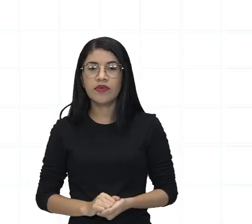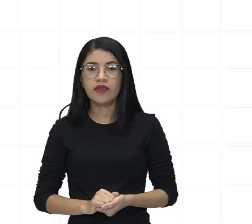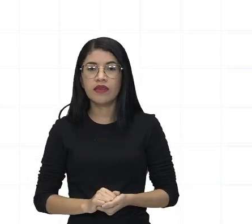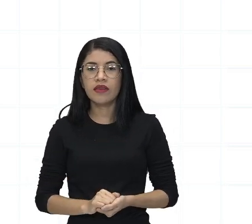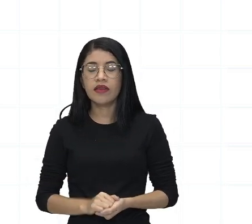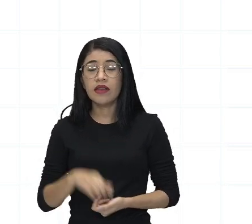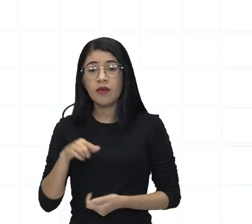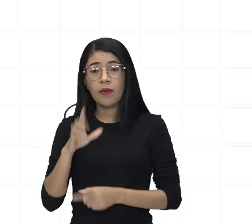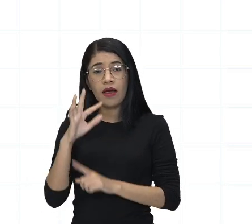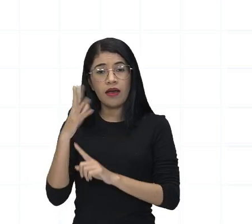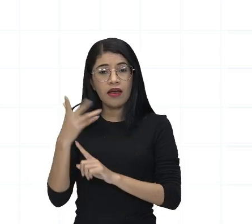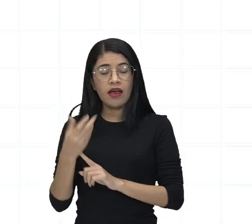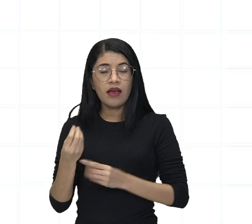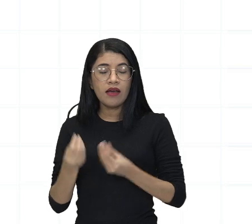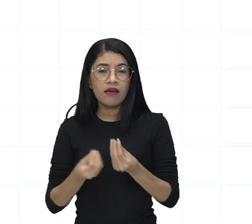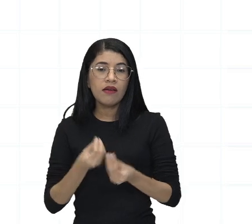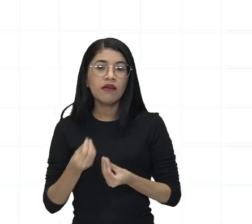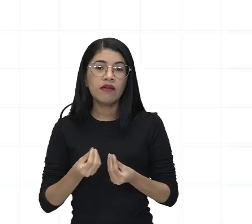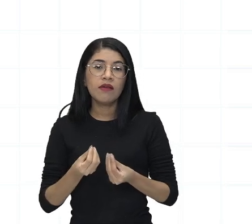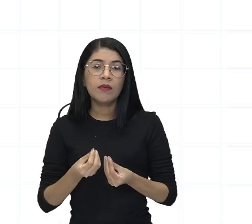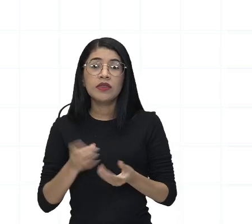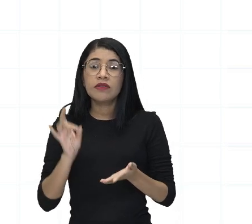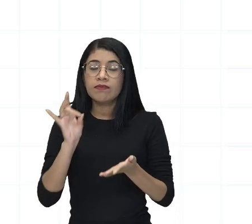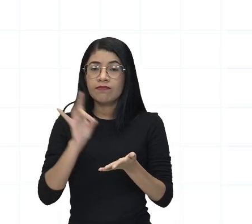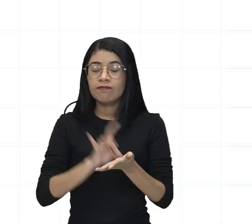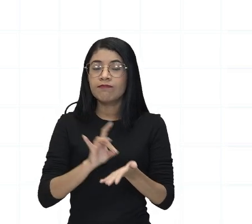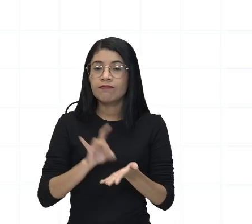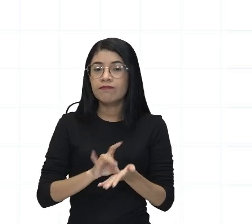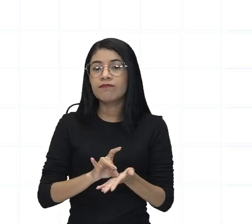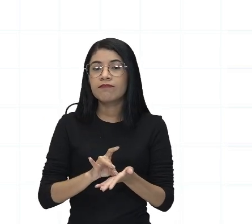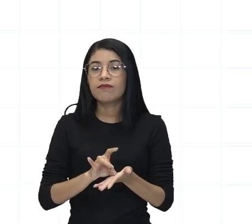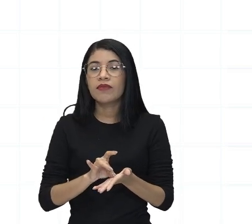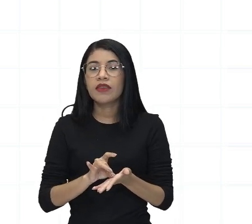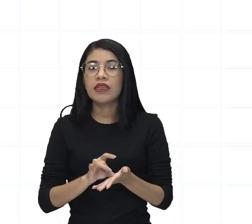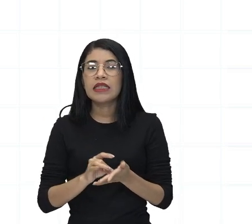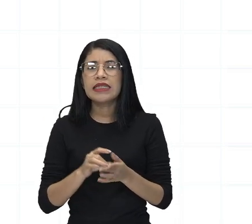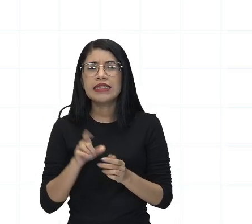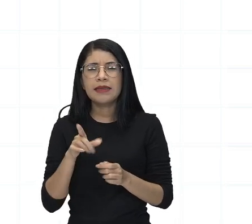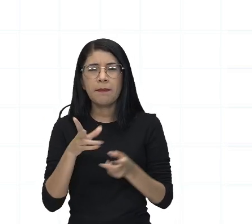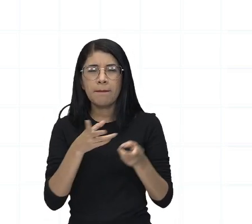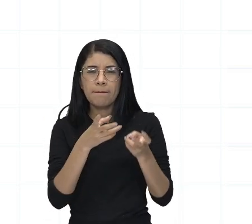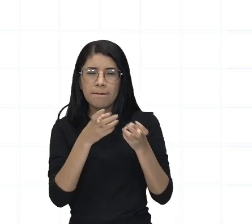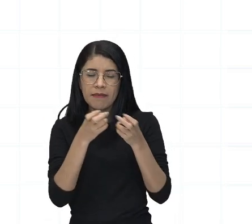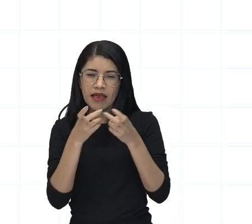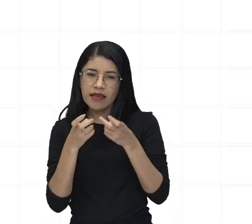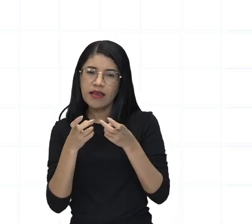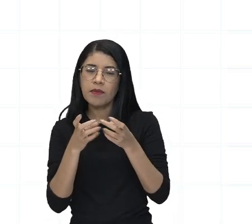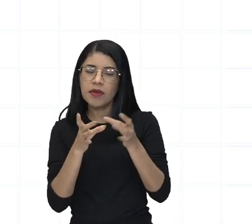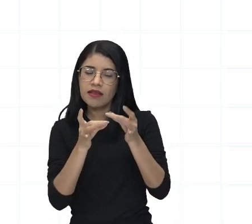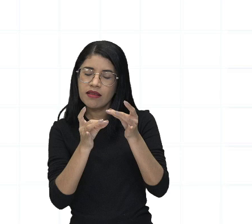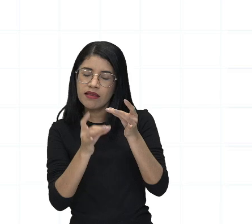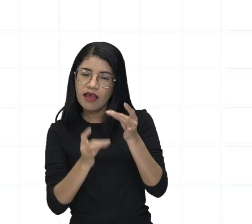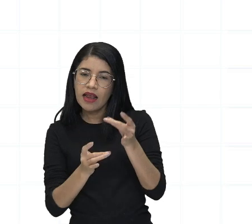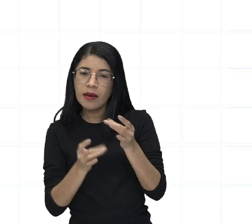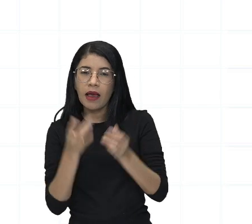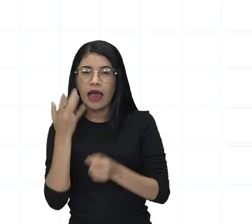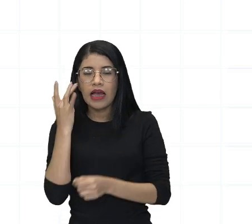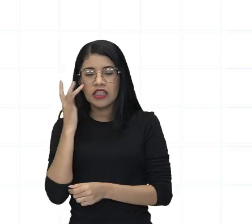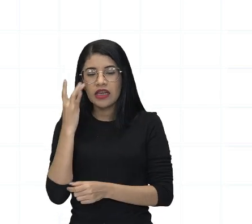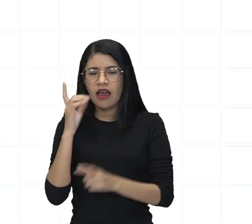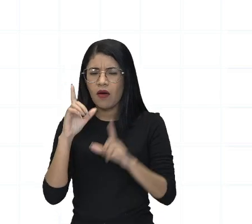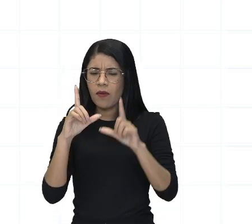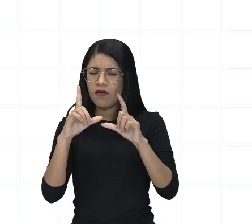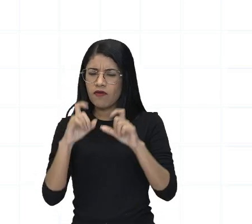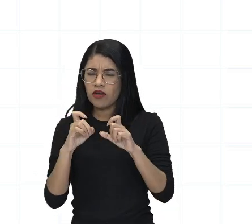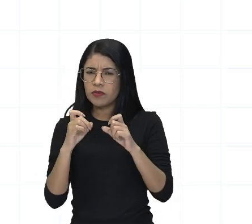jovem são obras realistas. Se você observar, você acha que é uma fotografia de